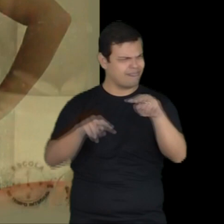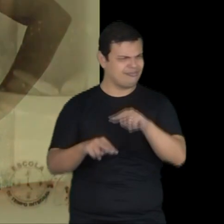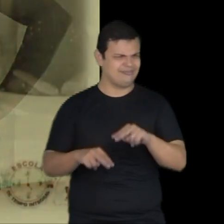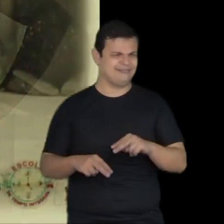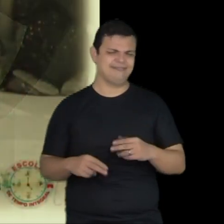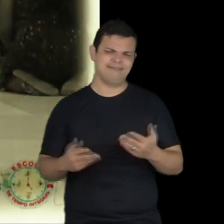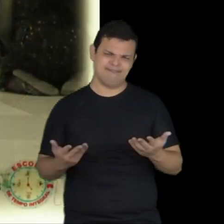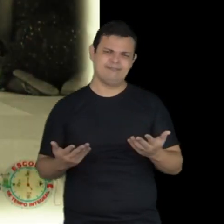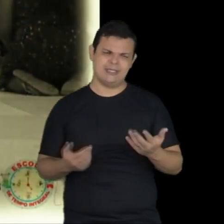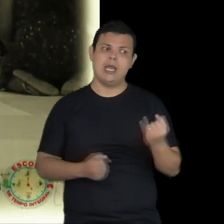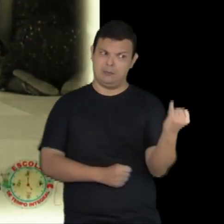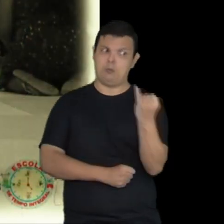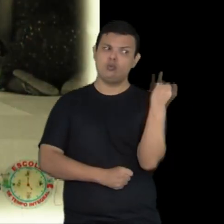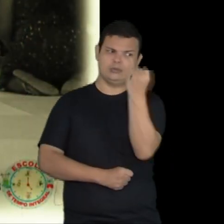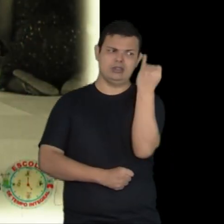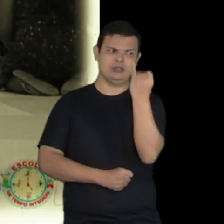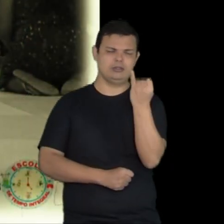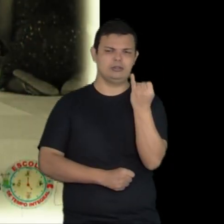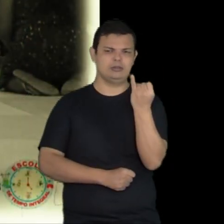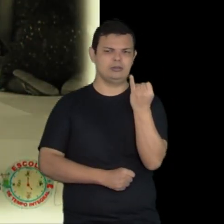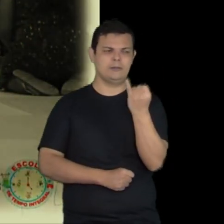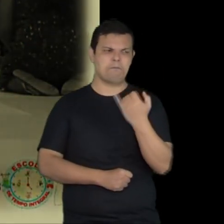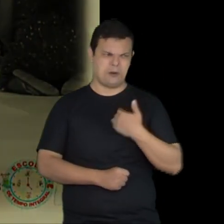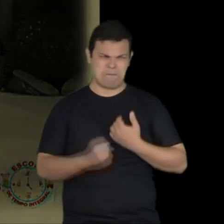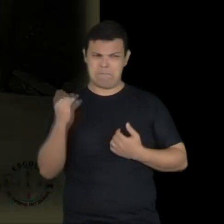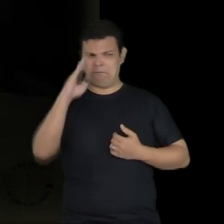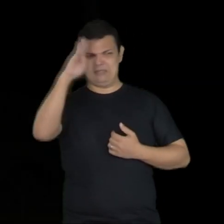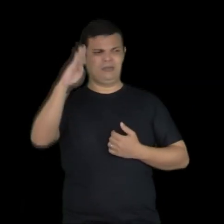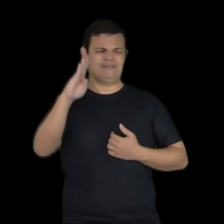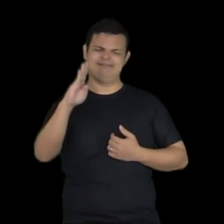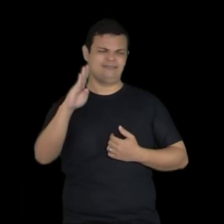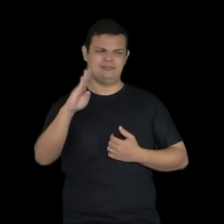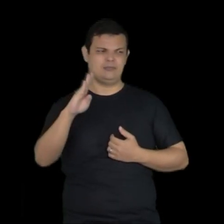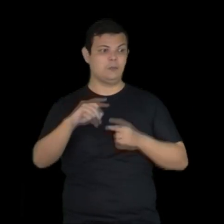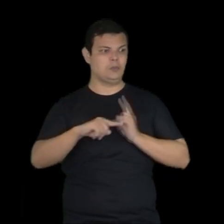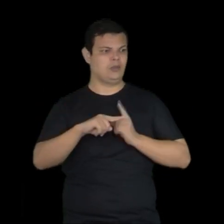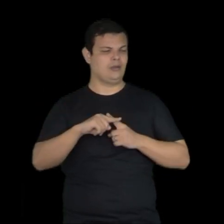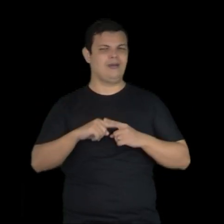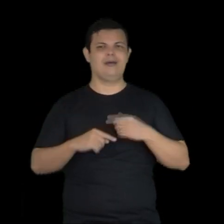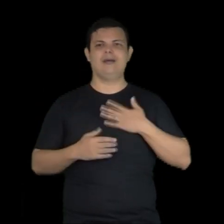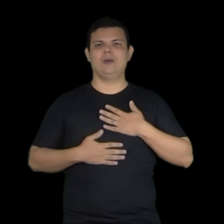embora isso seja muito importante, e muito menos por sossego.